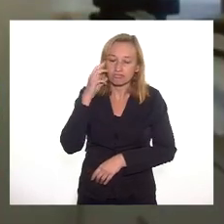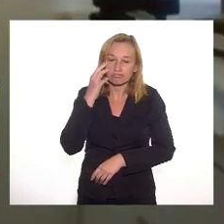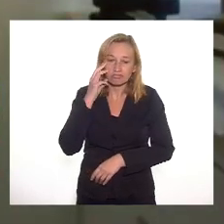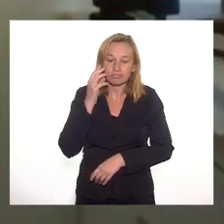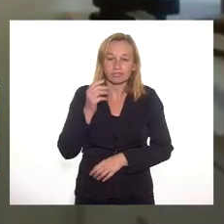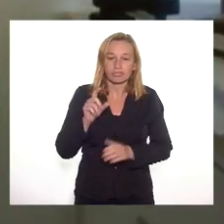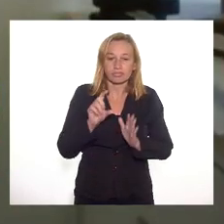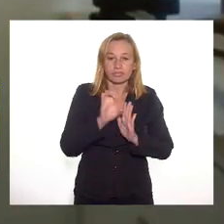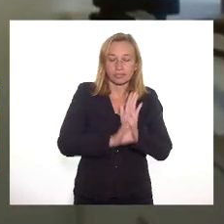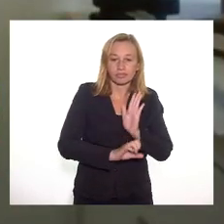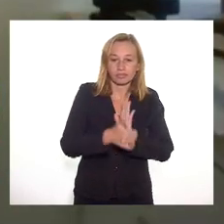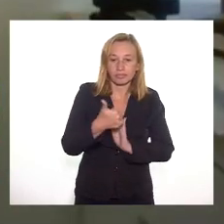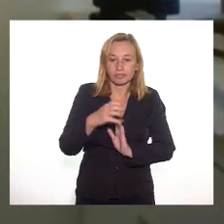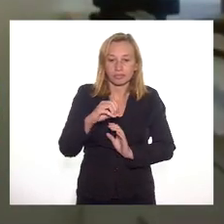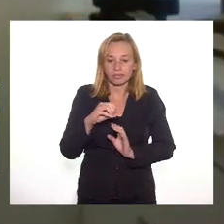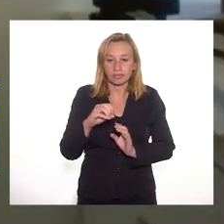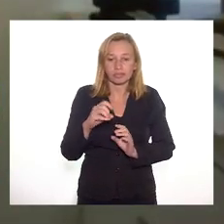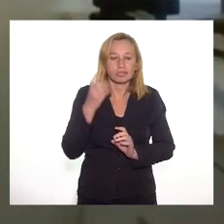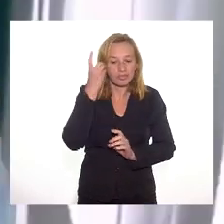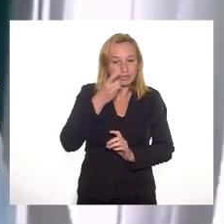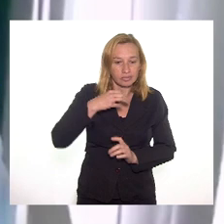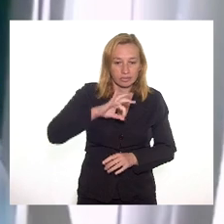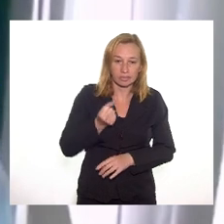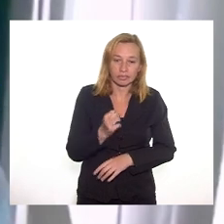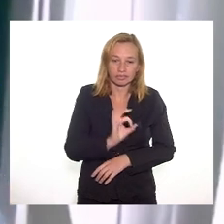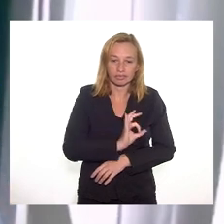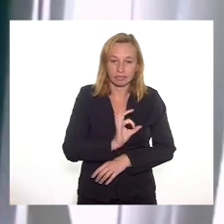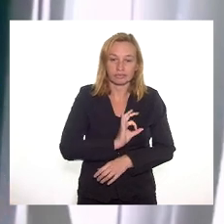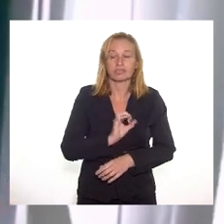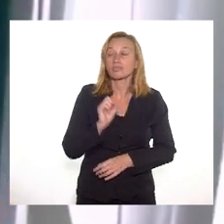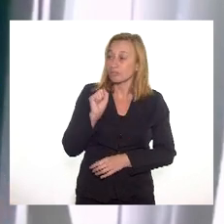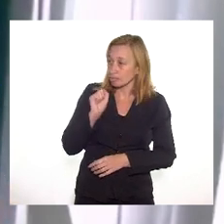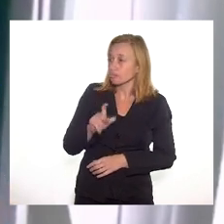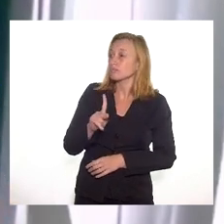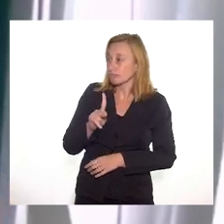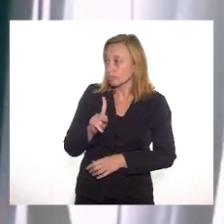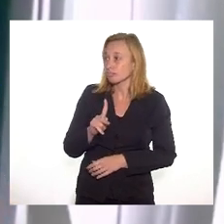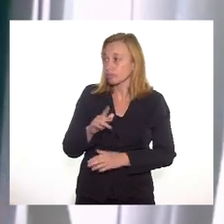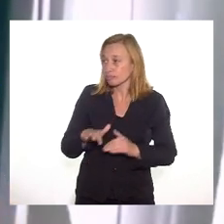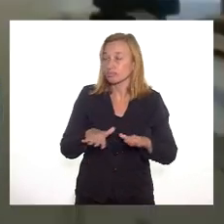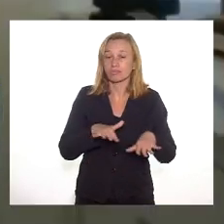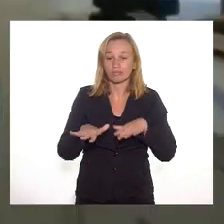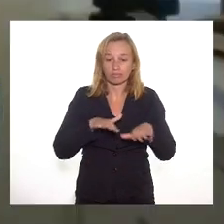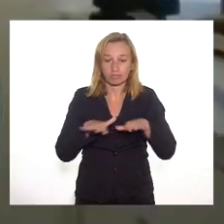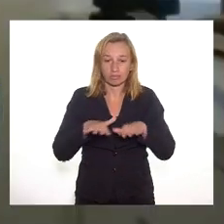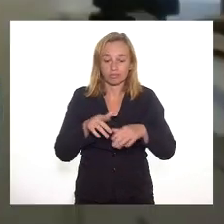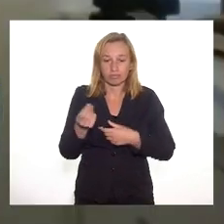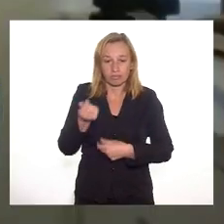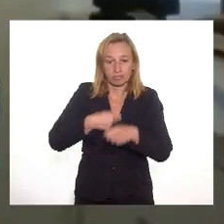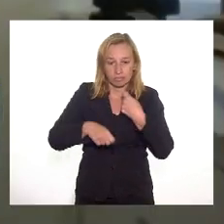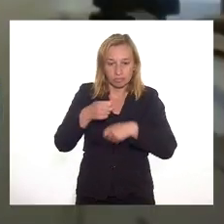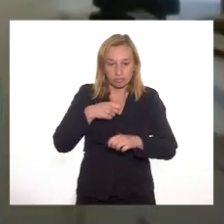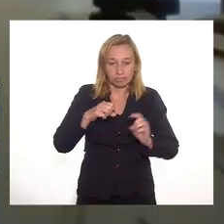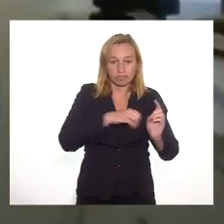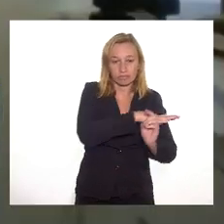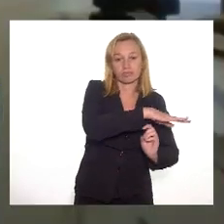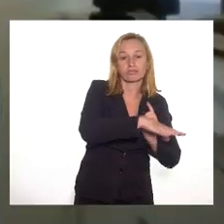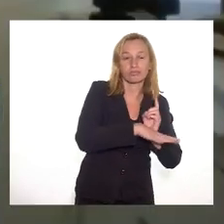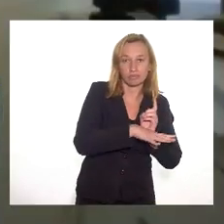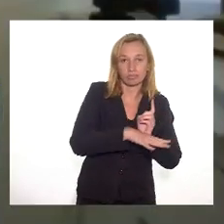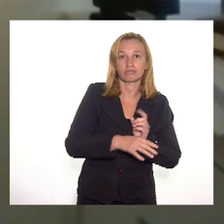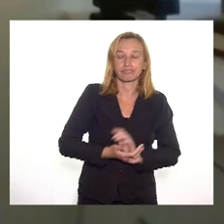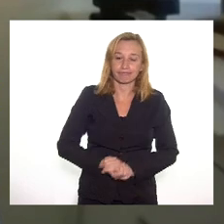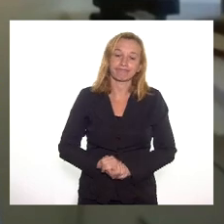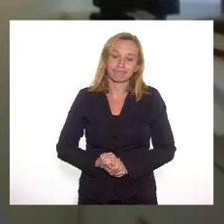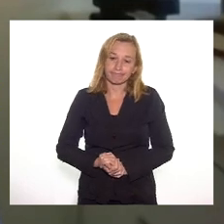10 da deputada Marta Rocha. Não. Servirá para desenvolvimento econômico e social. Emenda